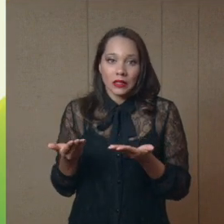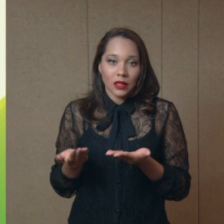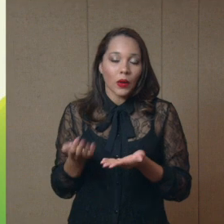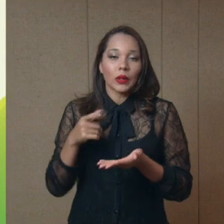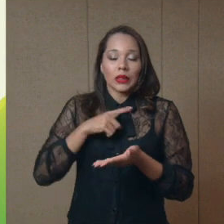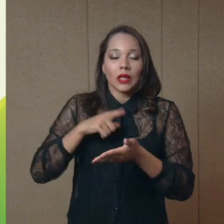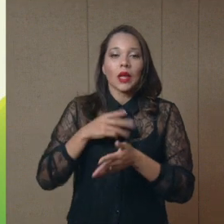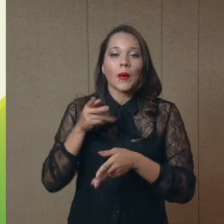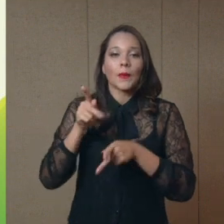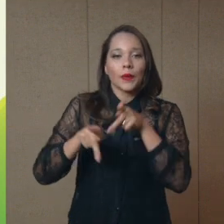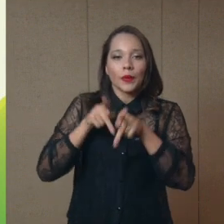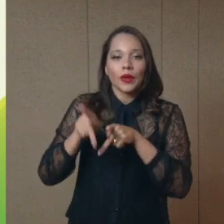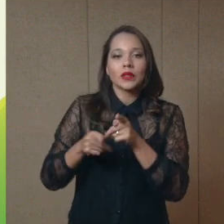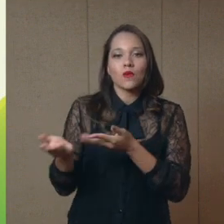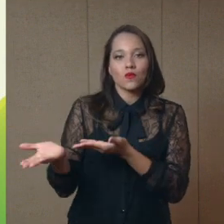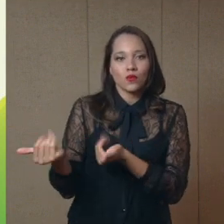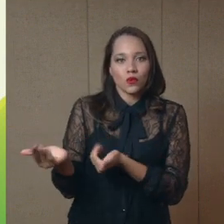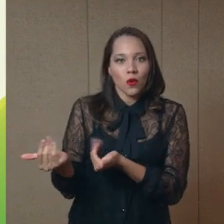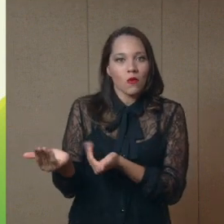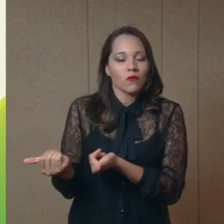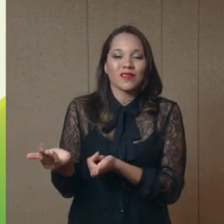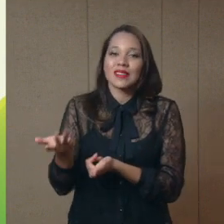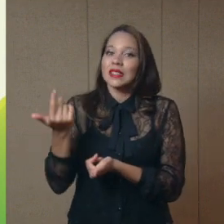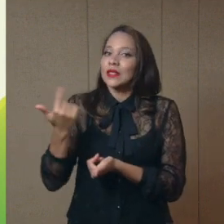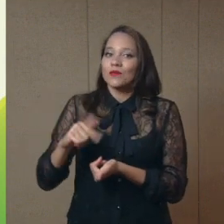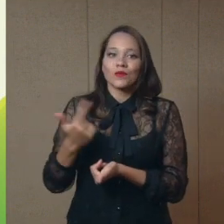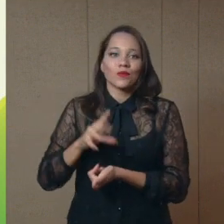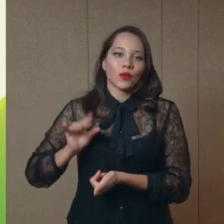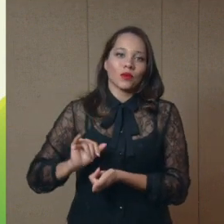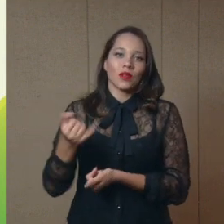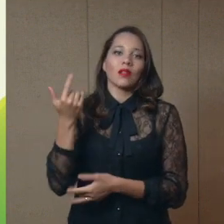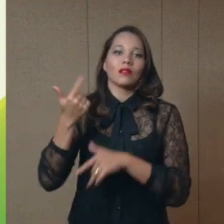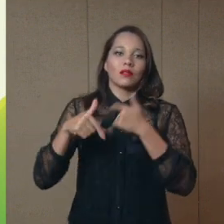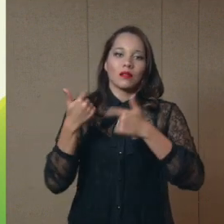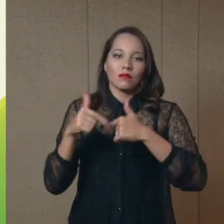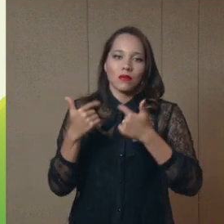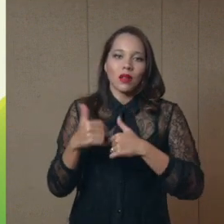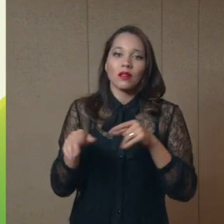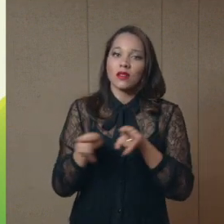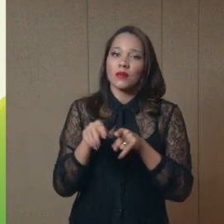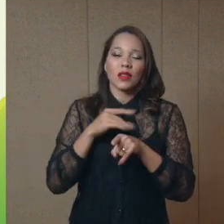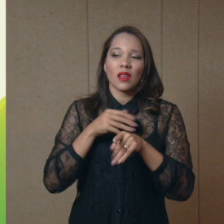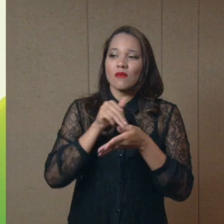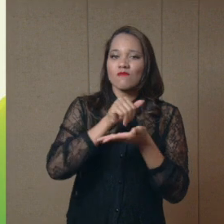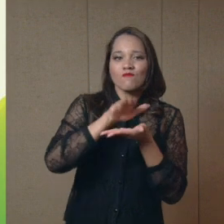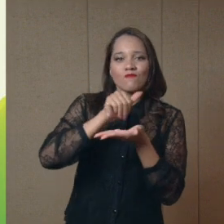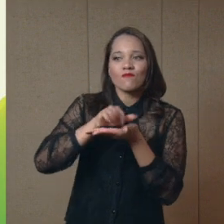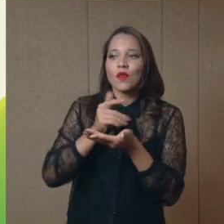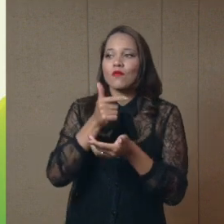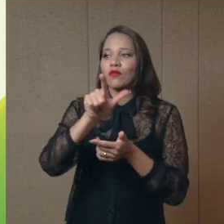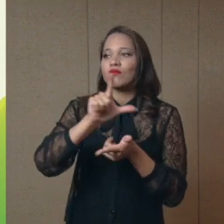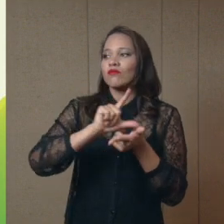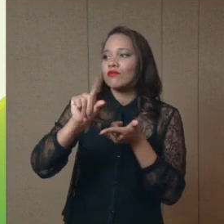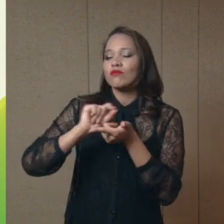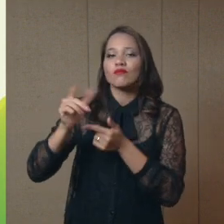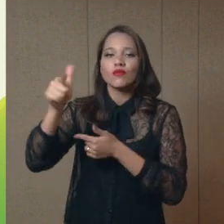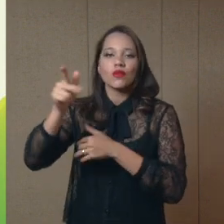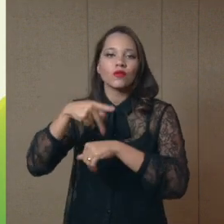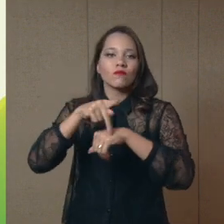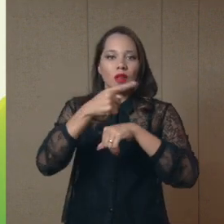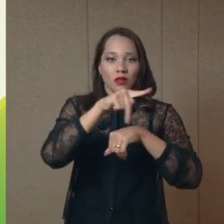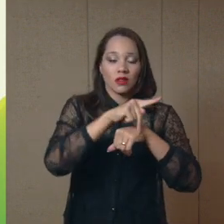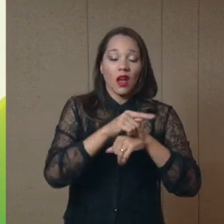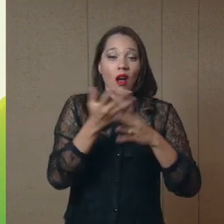dada população mais jovem não é ter oportunidade de trabalho e tem uma migração então gente percebe que em